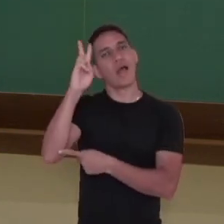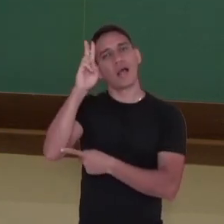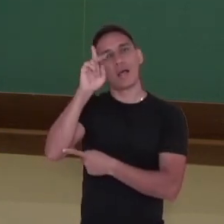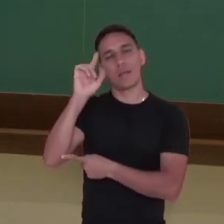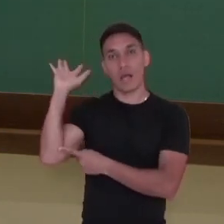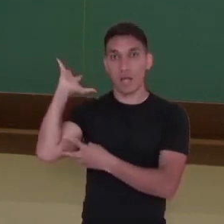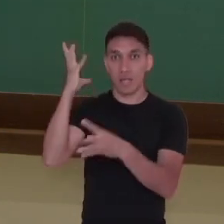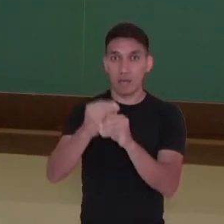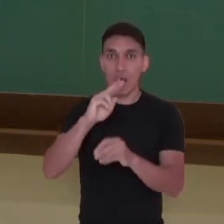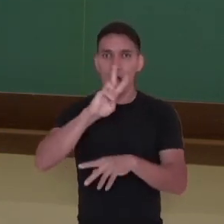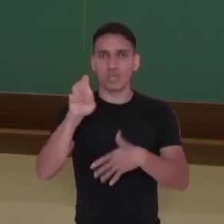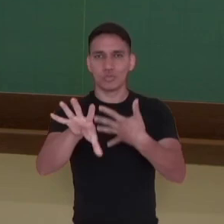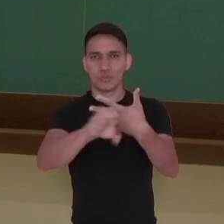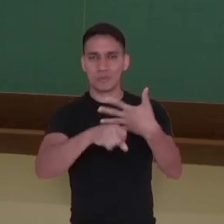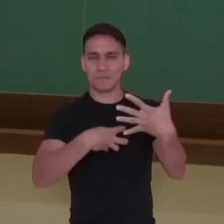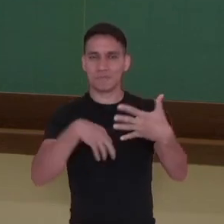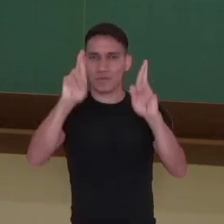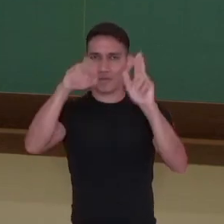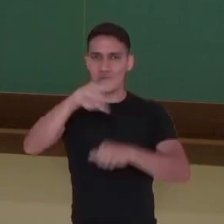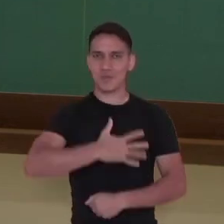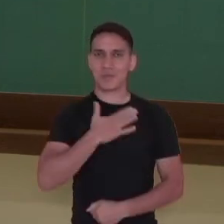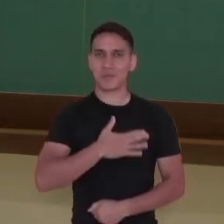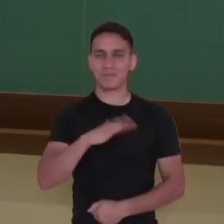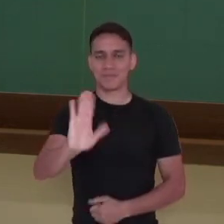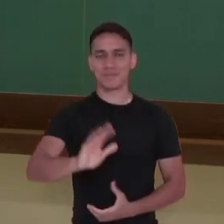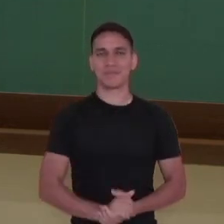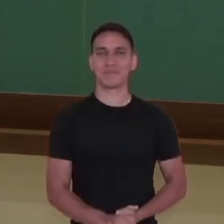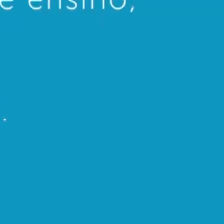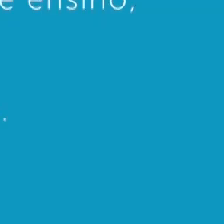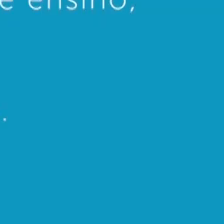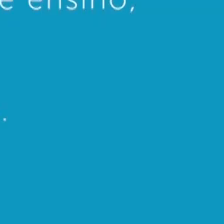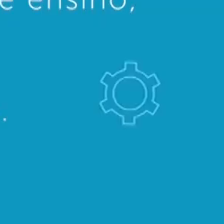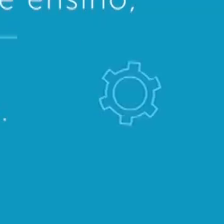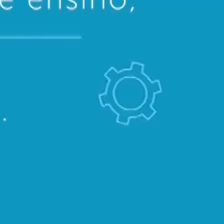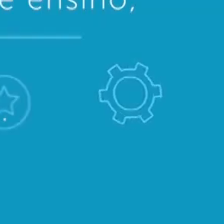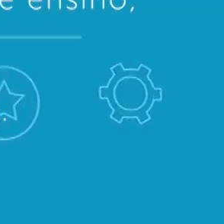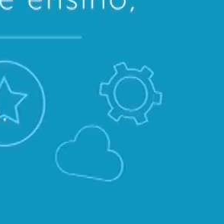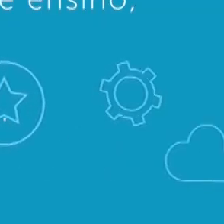aula, nós relembramos sobre os sentidos. Espero que vocês tenham gostado e até breve!